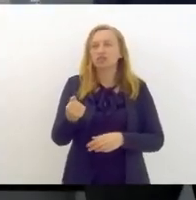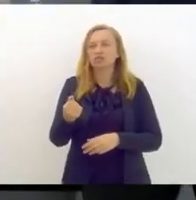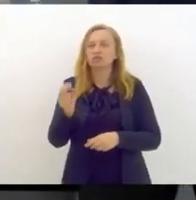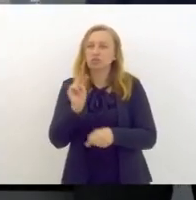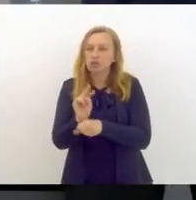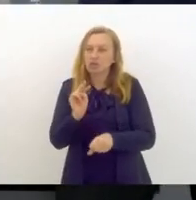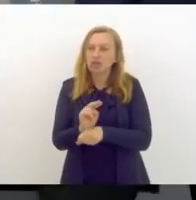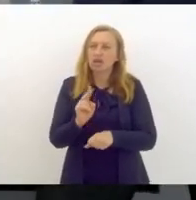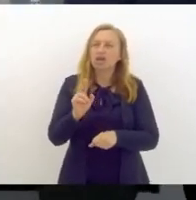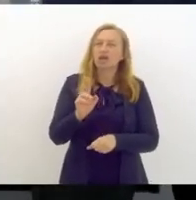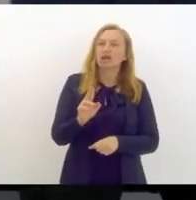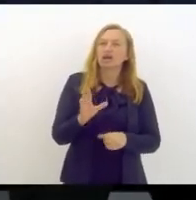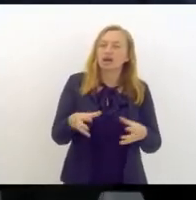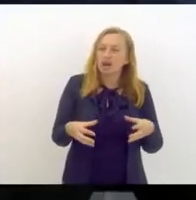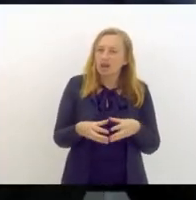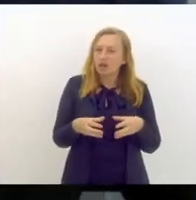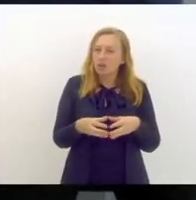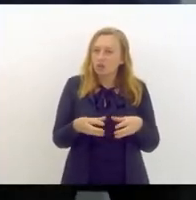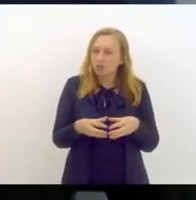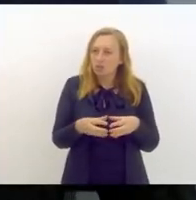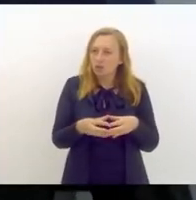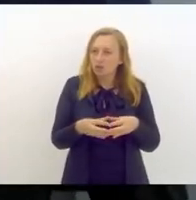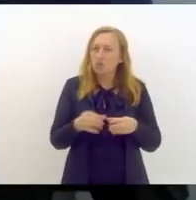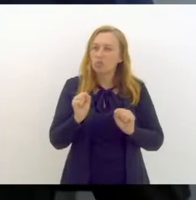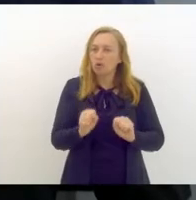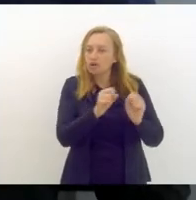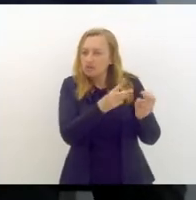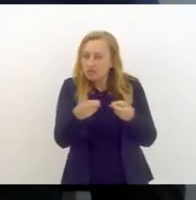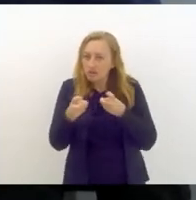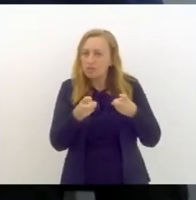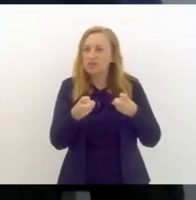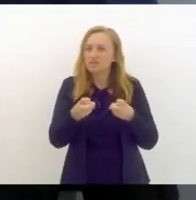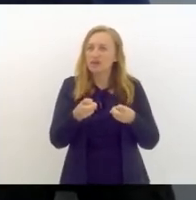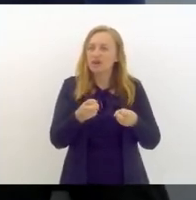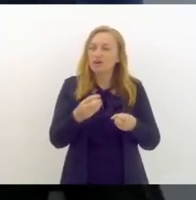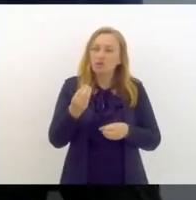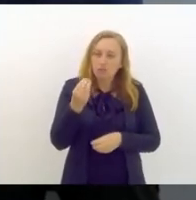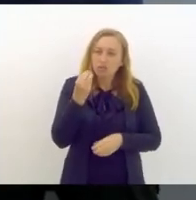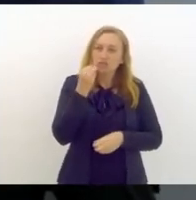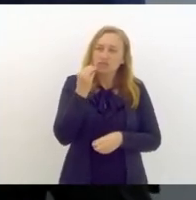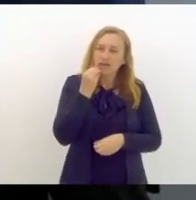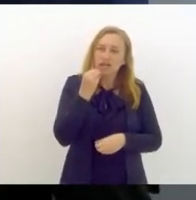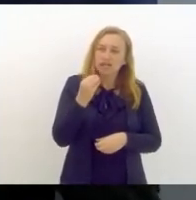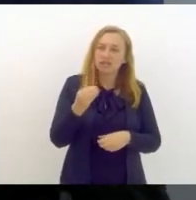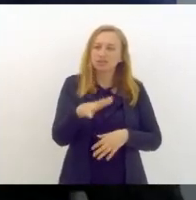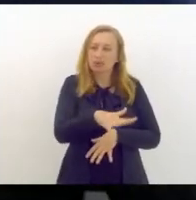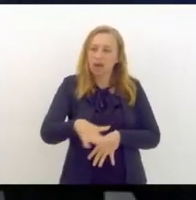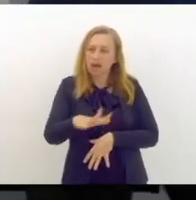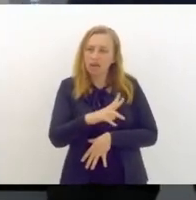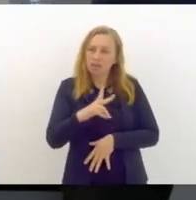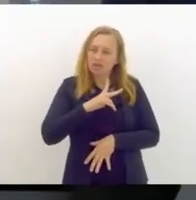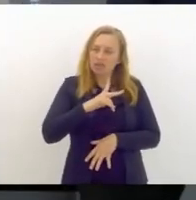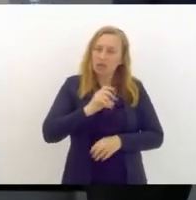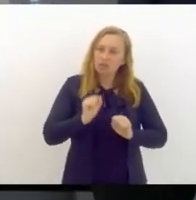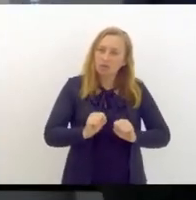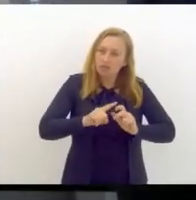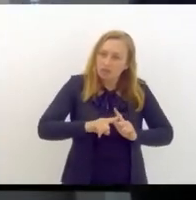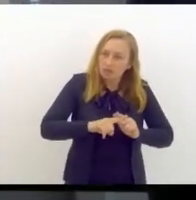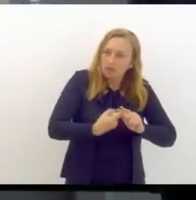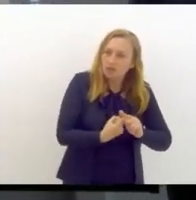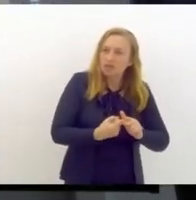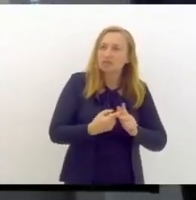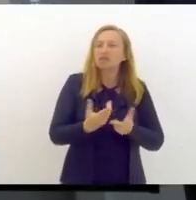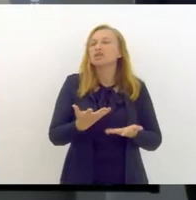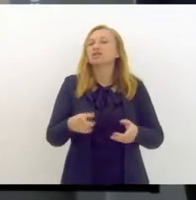unidade de conservação pode identificar uma oportunidade dentro de uma propriedade particular, indicar uma ação de restauração, uma vez